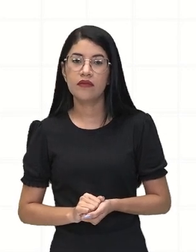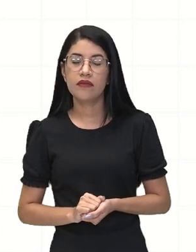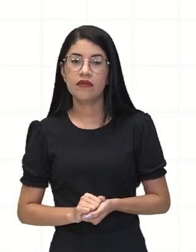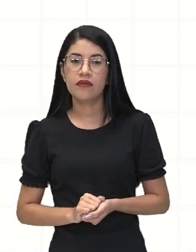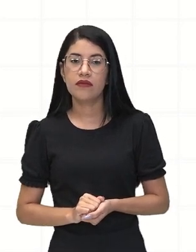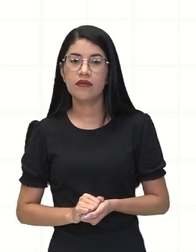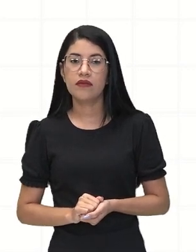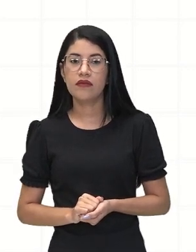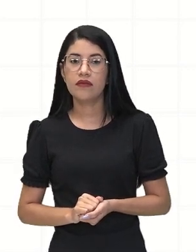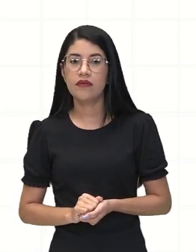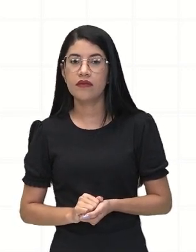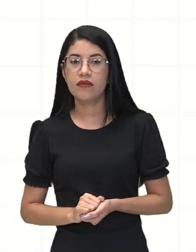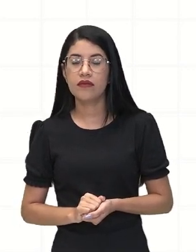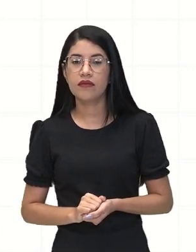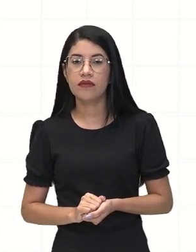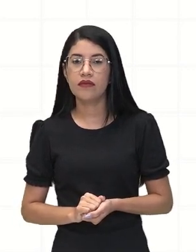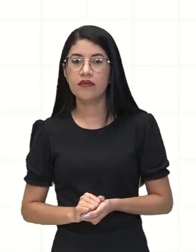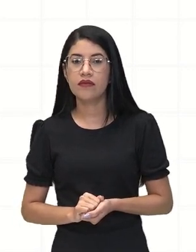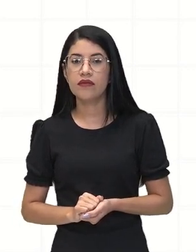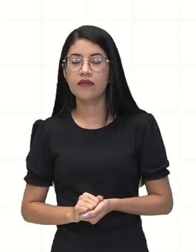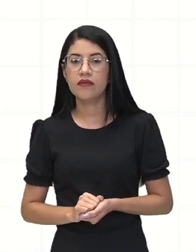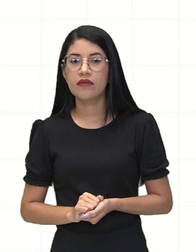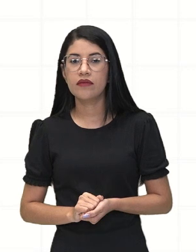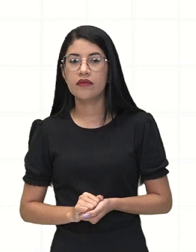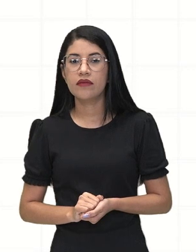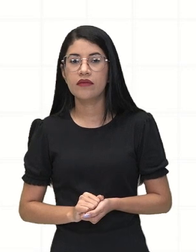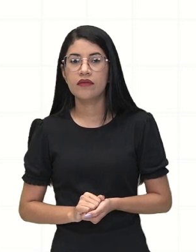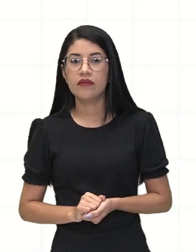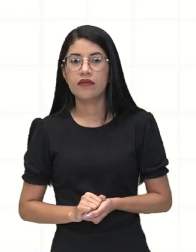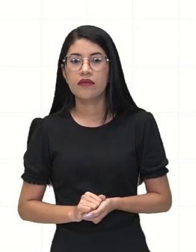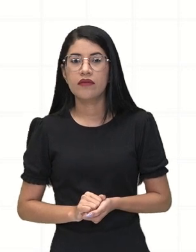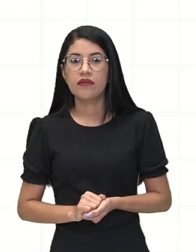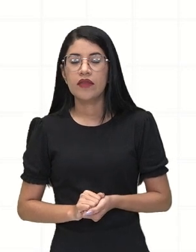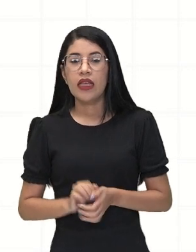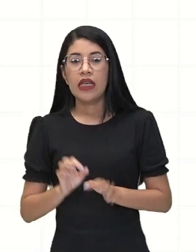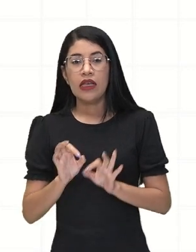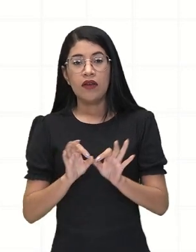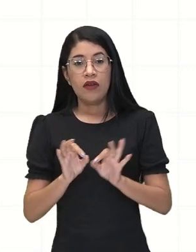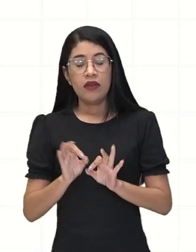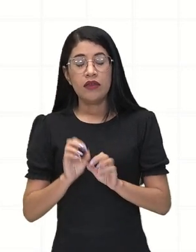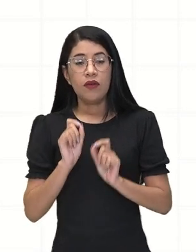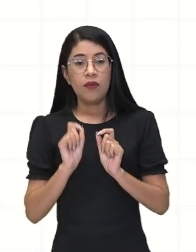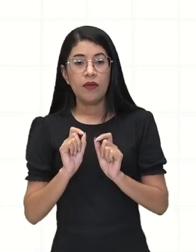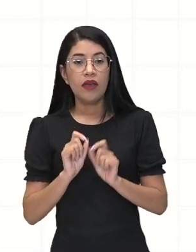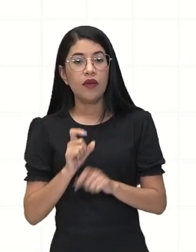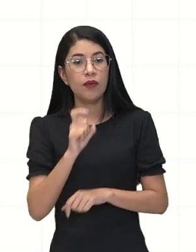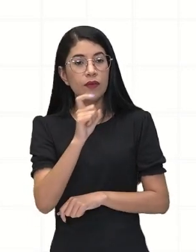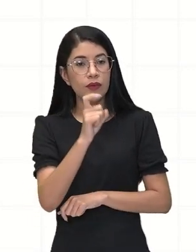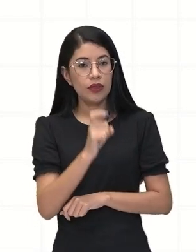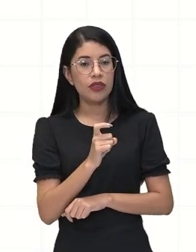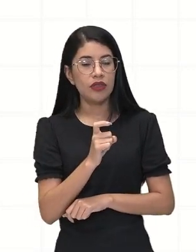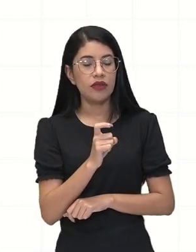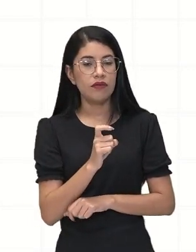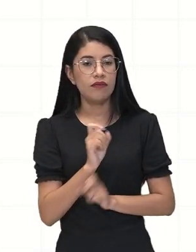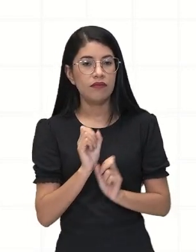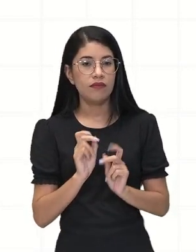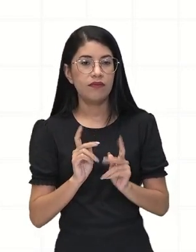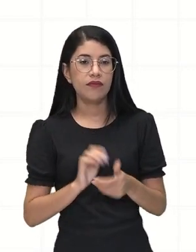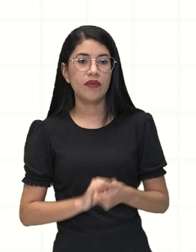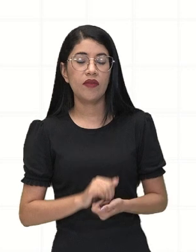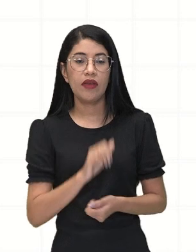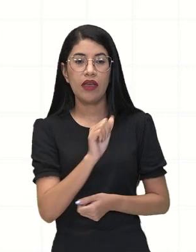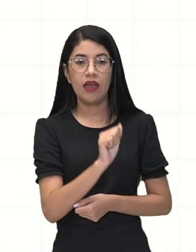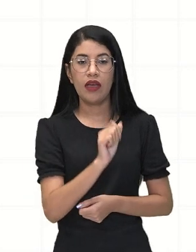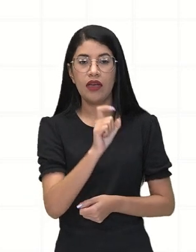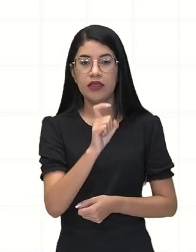ó, ao invés de organizar o A, vamos botar o fator em comum em evidência, o X. Então, ficou AX